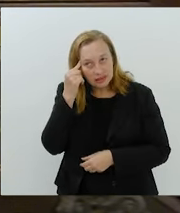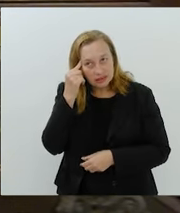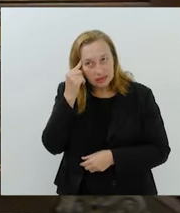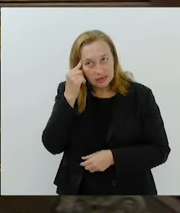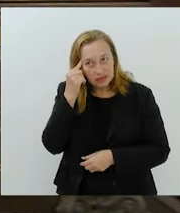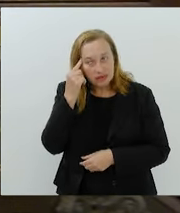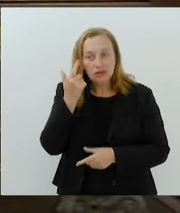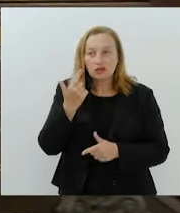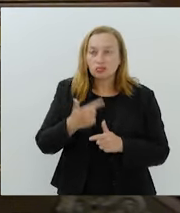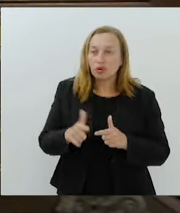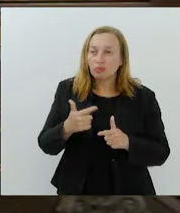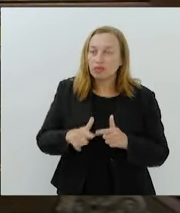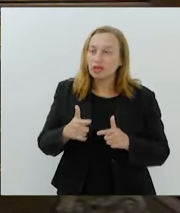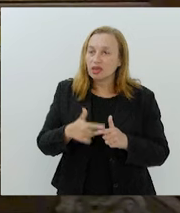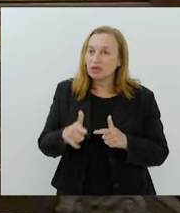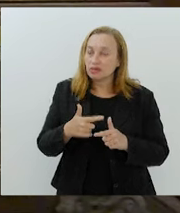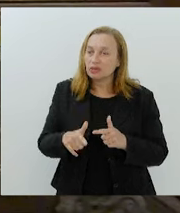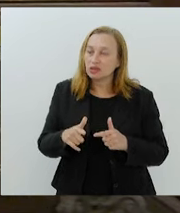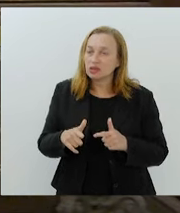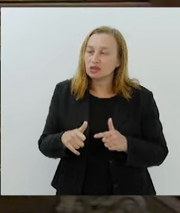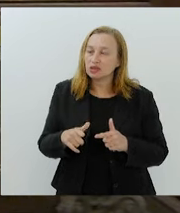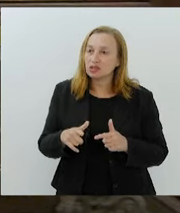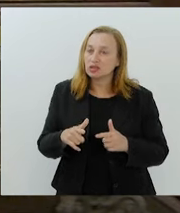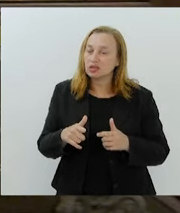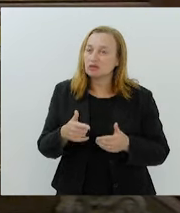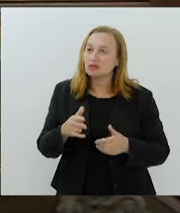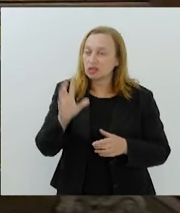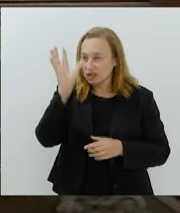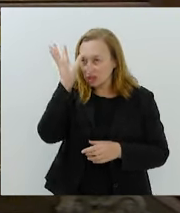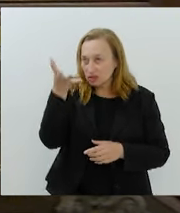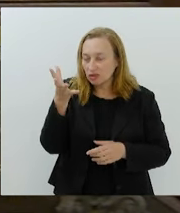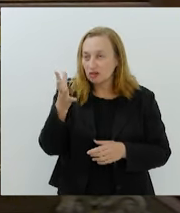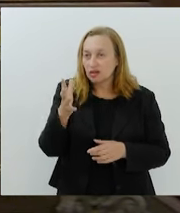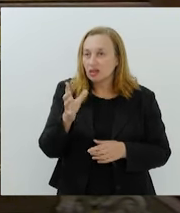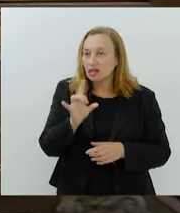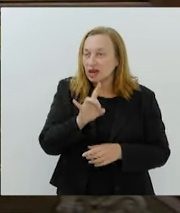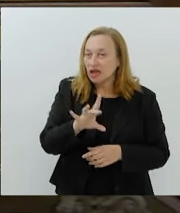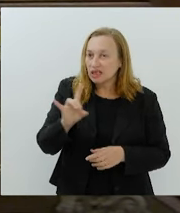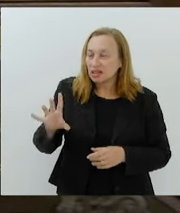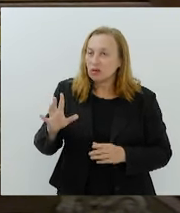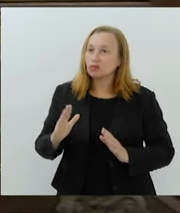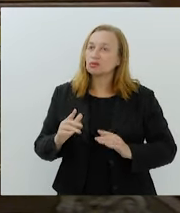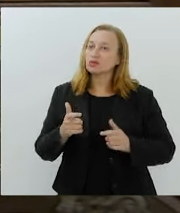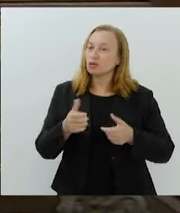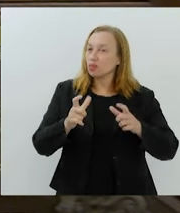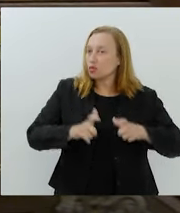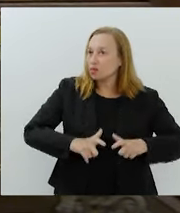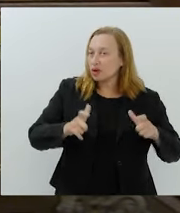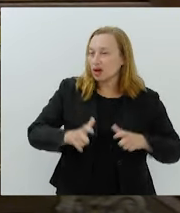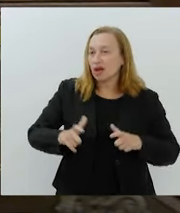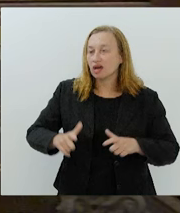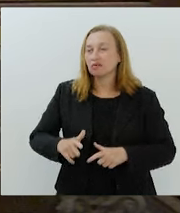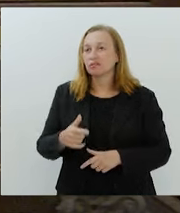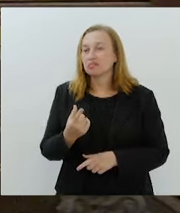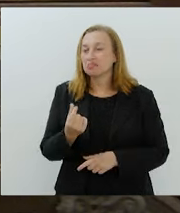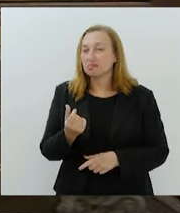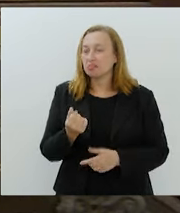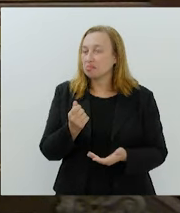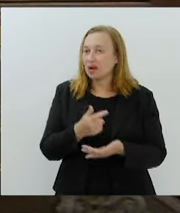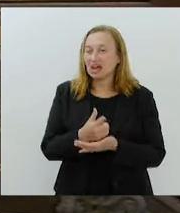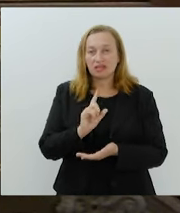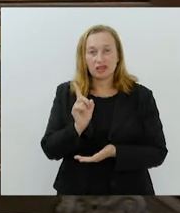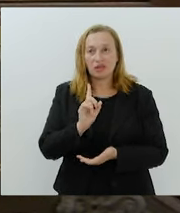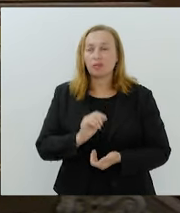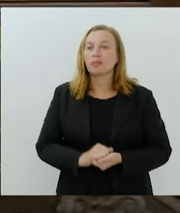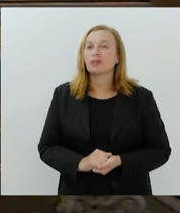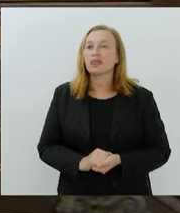vocês abraçam, à militância de cada um no seu cantinho, no seu perímetro. E isso não tem preço. A